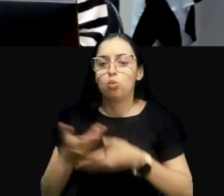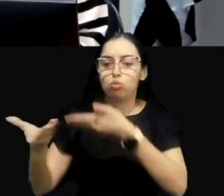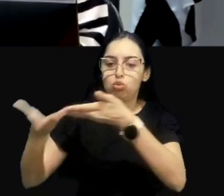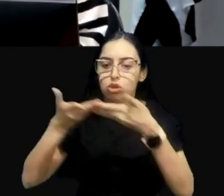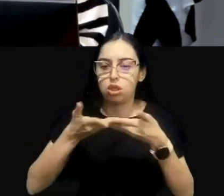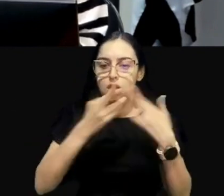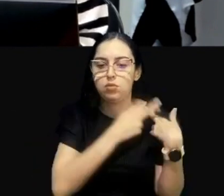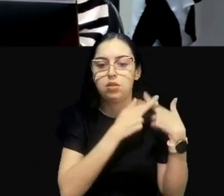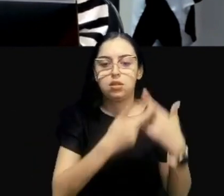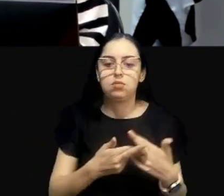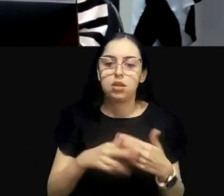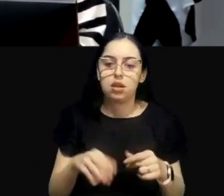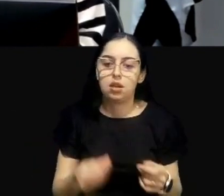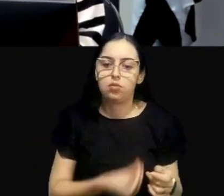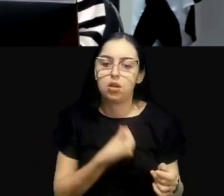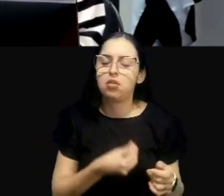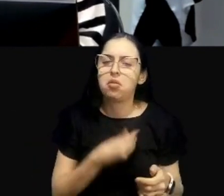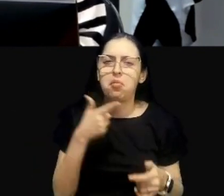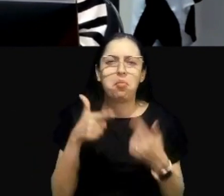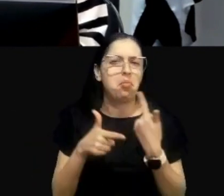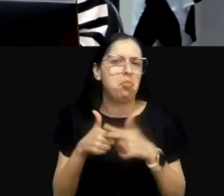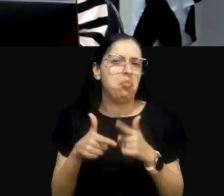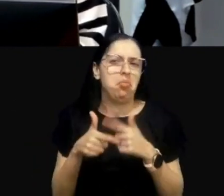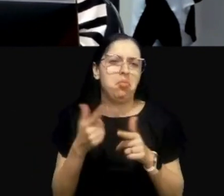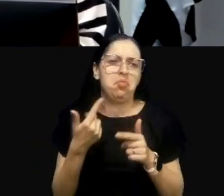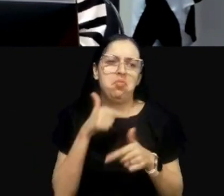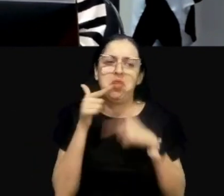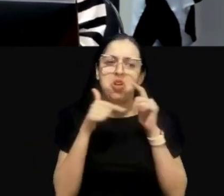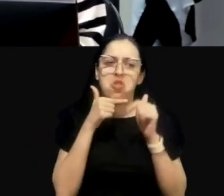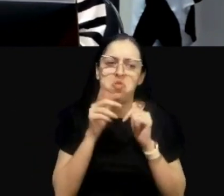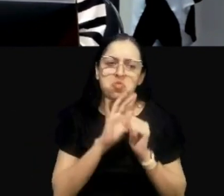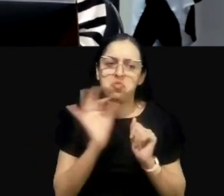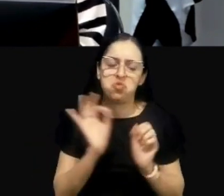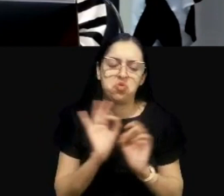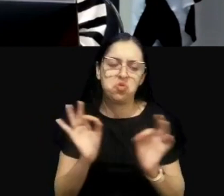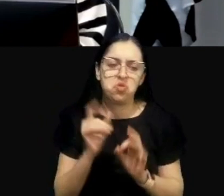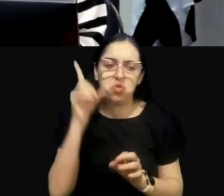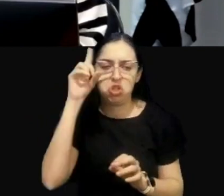Aí eu falo: "Não se preocupe com esse dia, ele é muito formal.